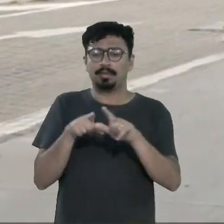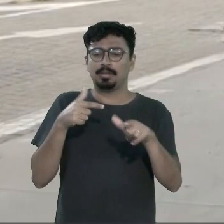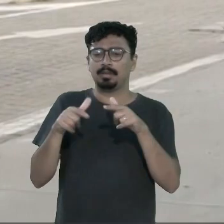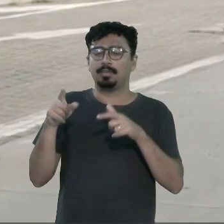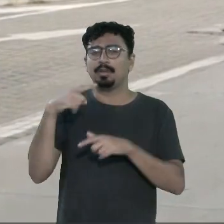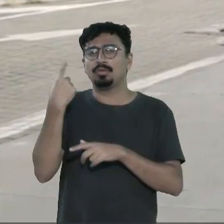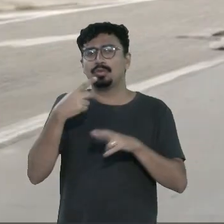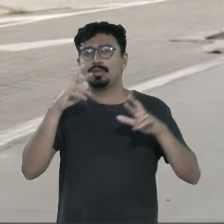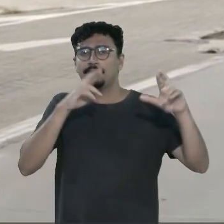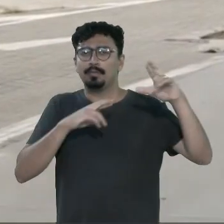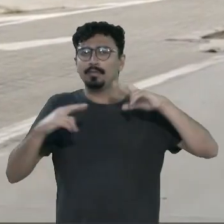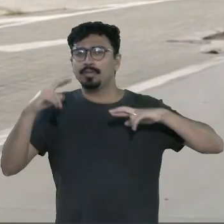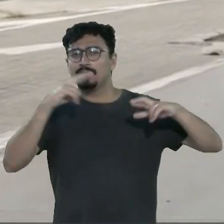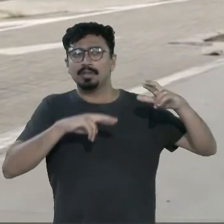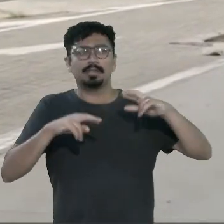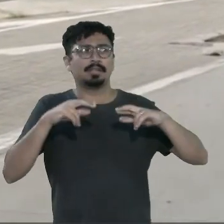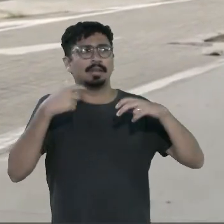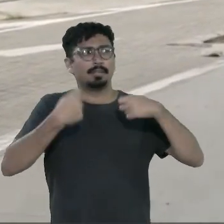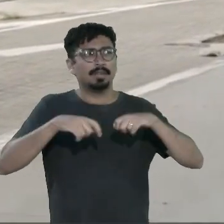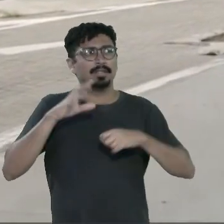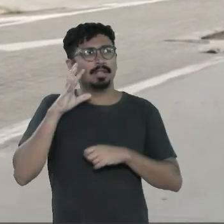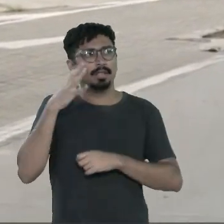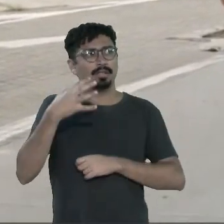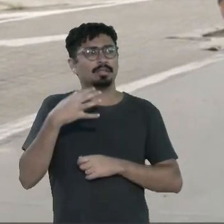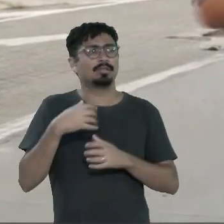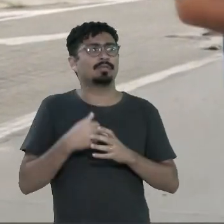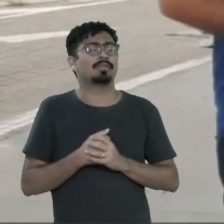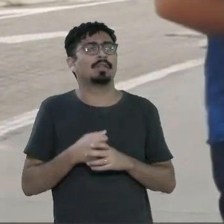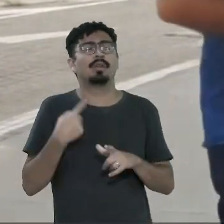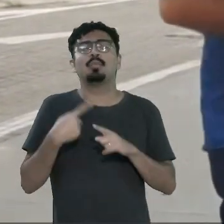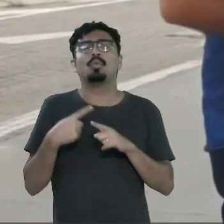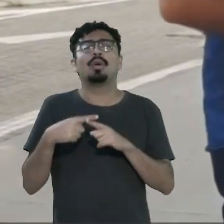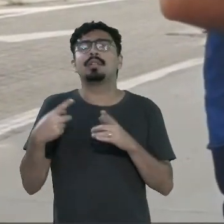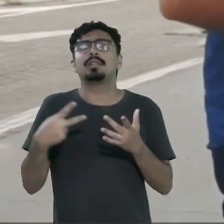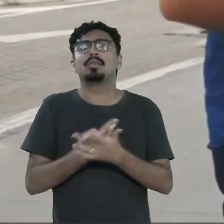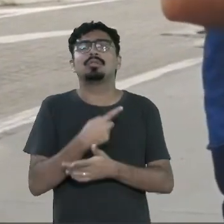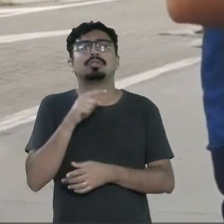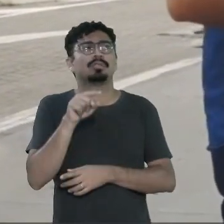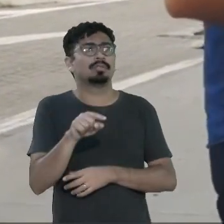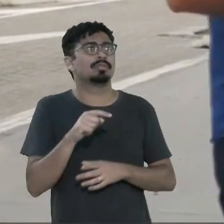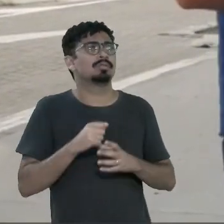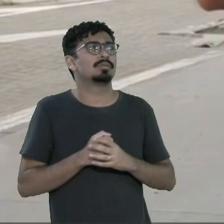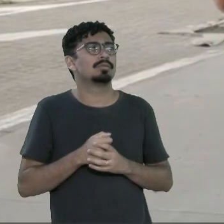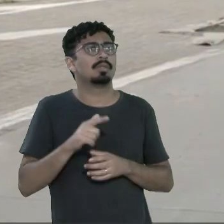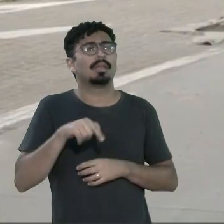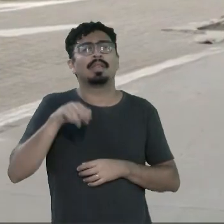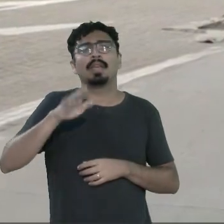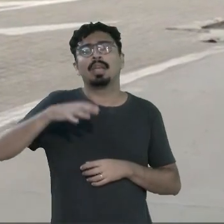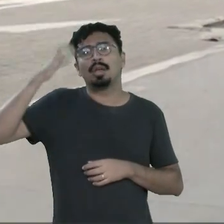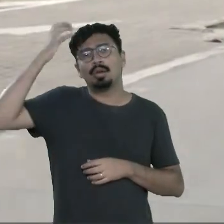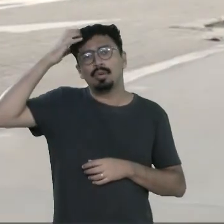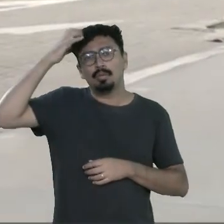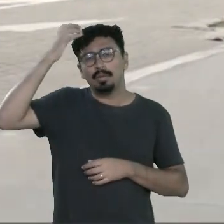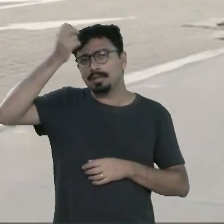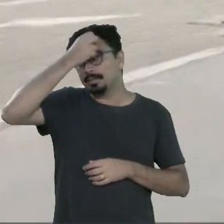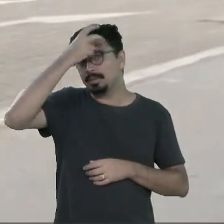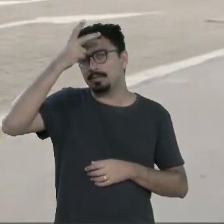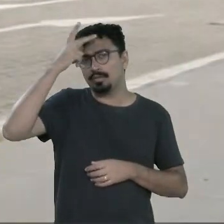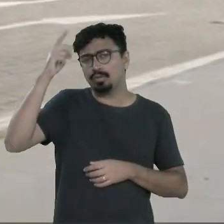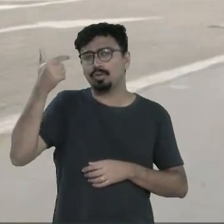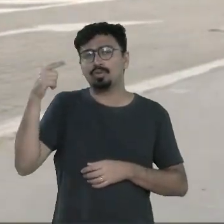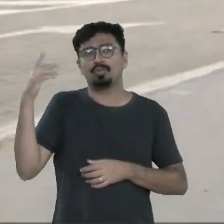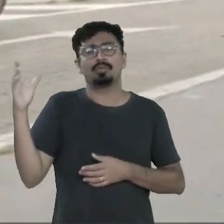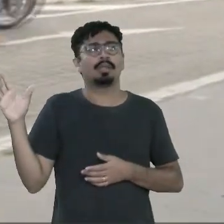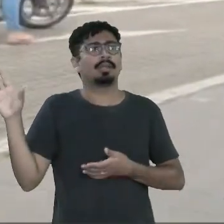Está faltando? Tá. Tem que corrigir. E a gente tem que buscar por que está acontecendo isso. Quem é culpa da prefeitura, que não está fazendo o repasse,